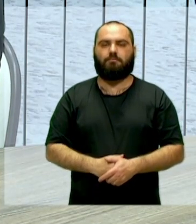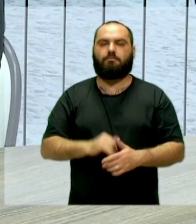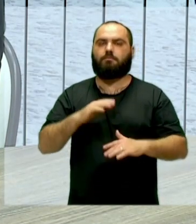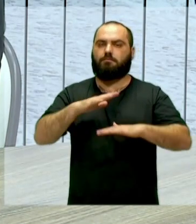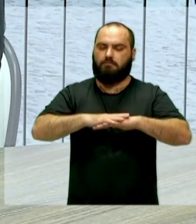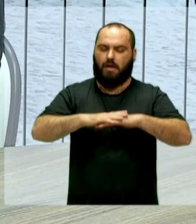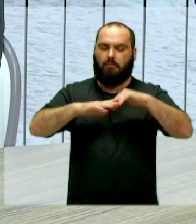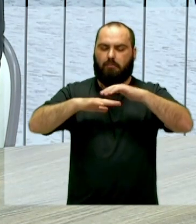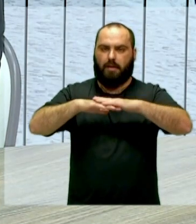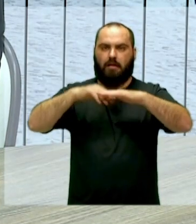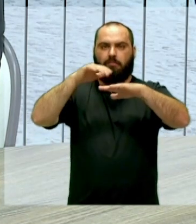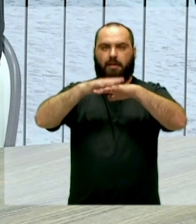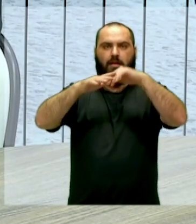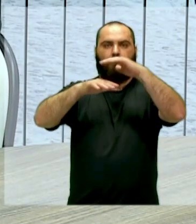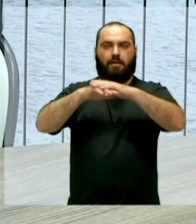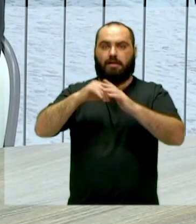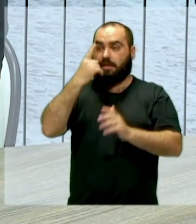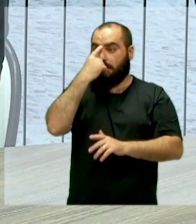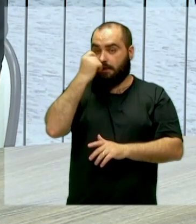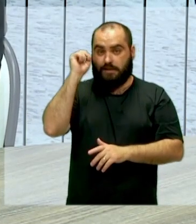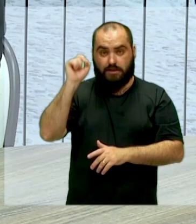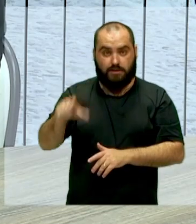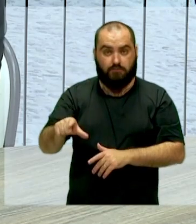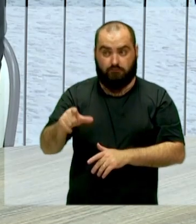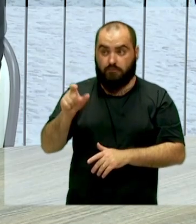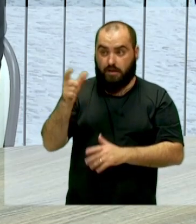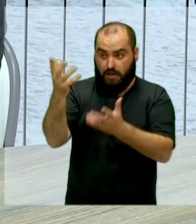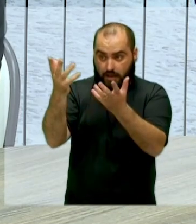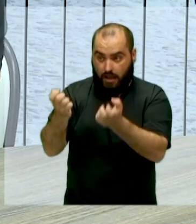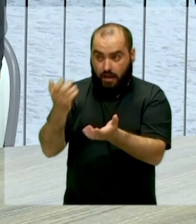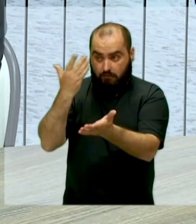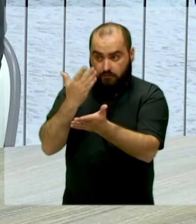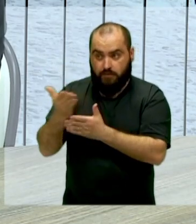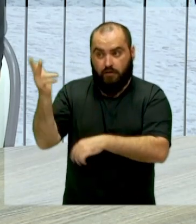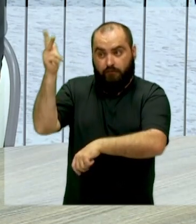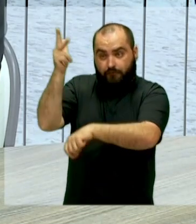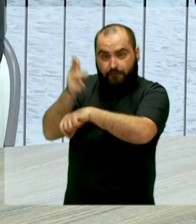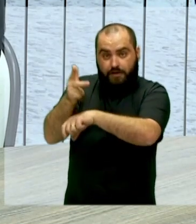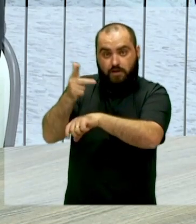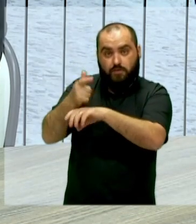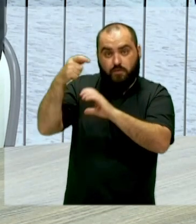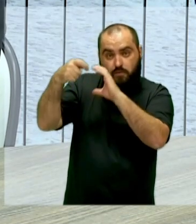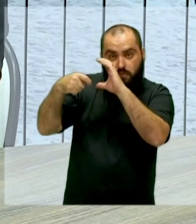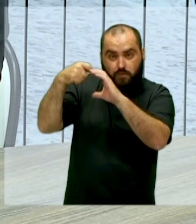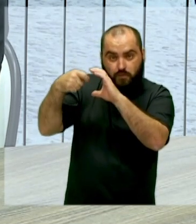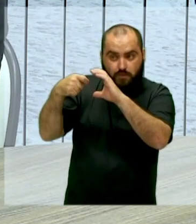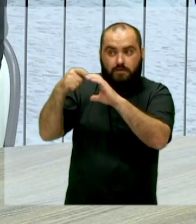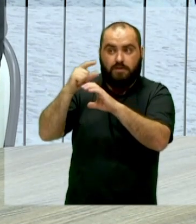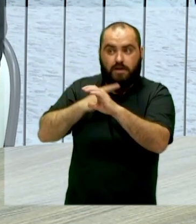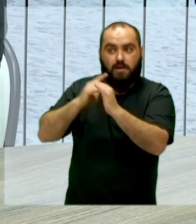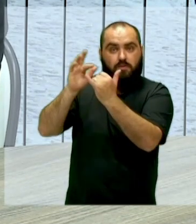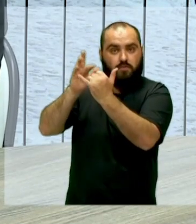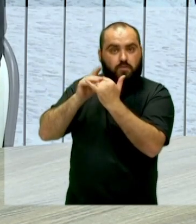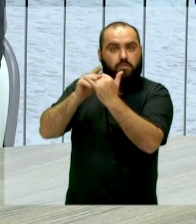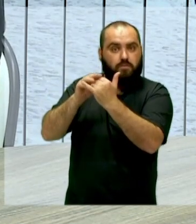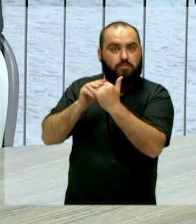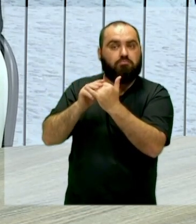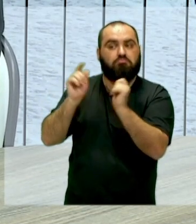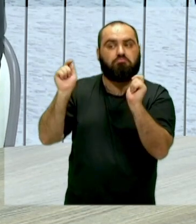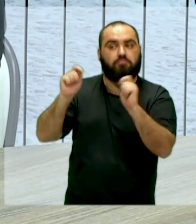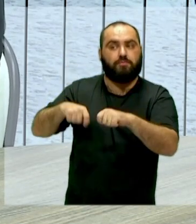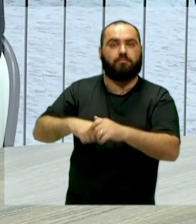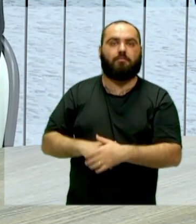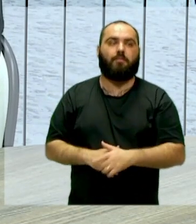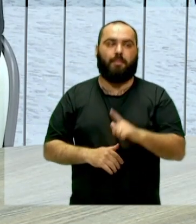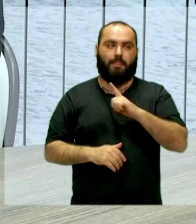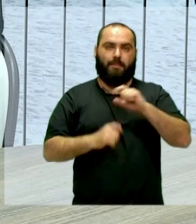Ela traz vários benefícios né e para quem quiser começar a gente tem um vídeo no YouTube também para poder enviar para montar o minhocário vai ter o encontro